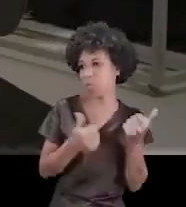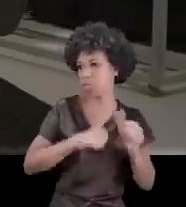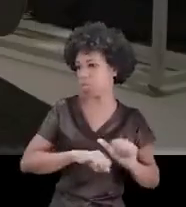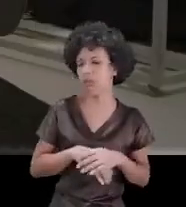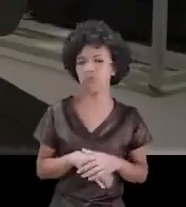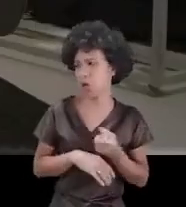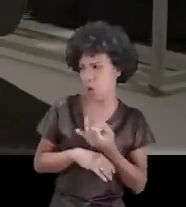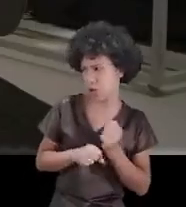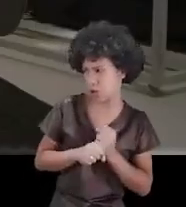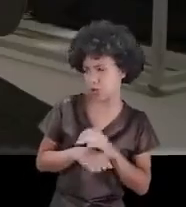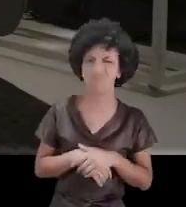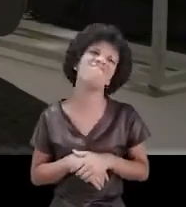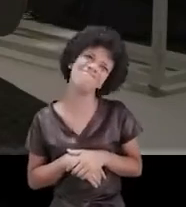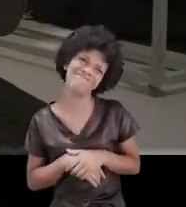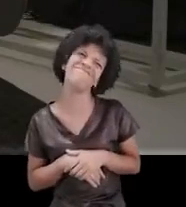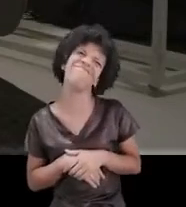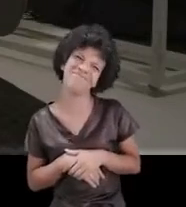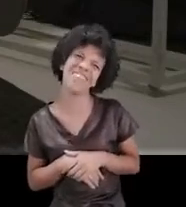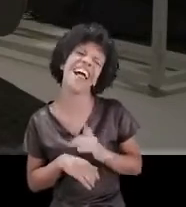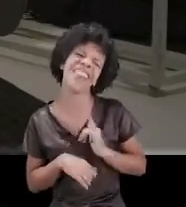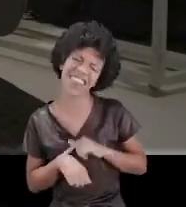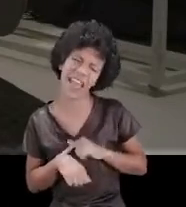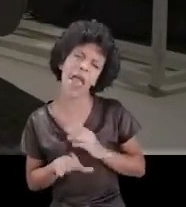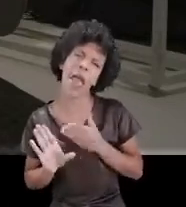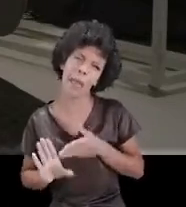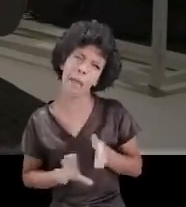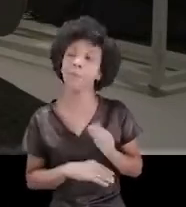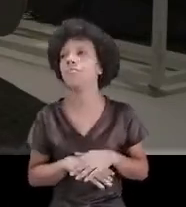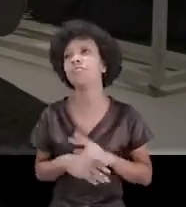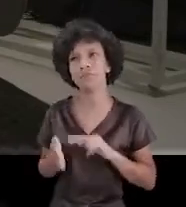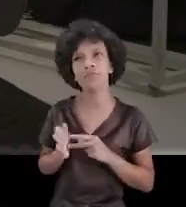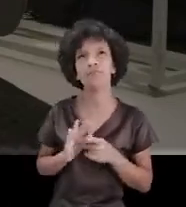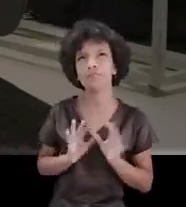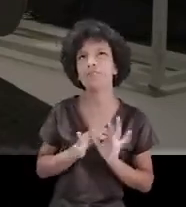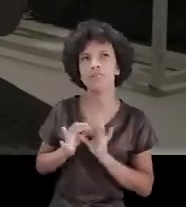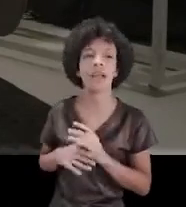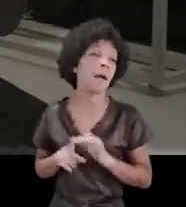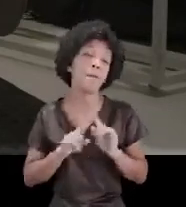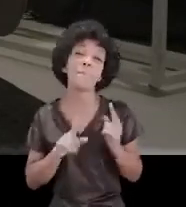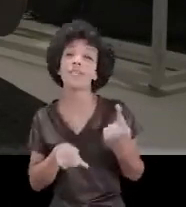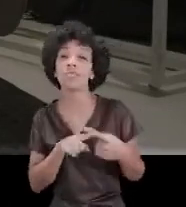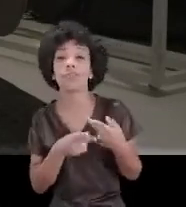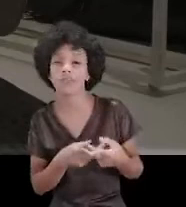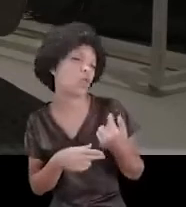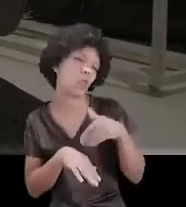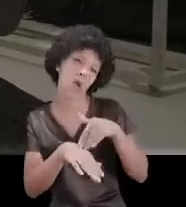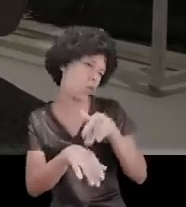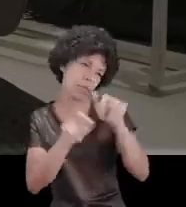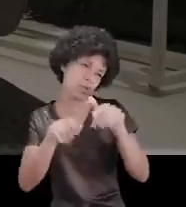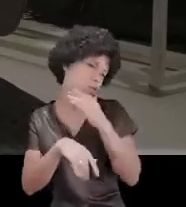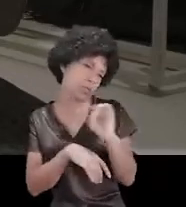bastante Então faz sentido para caramba de provar um negócio é porque eu não tenho paciência não é culpa deles não é